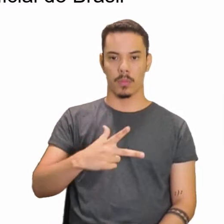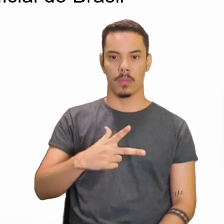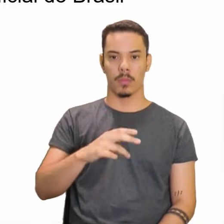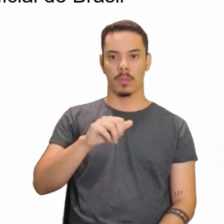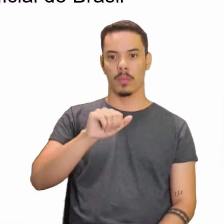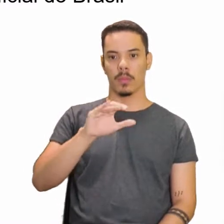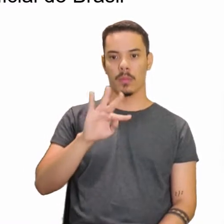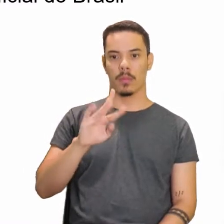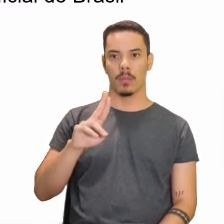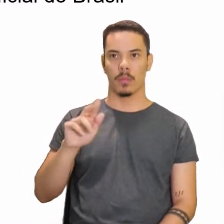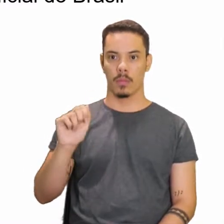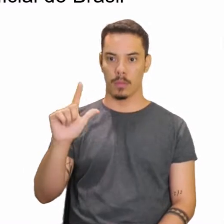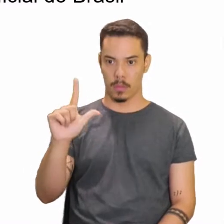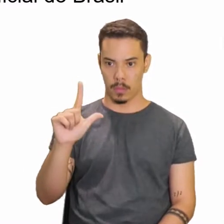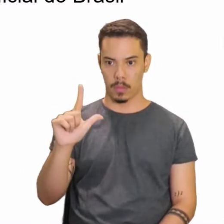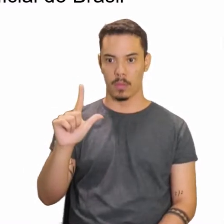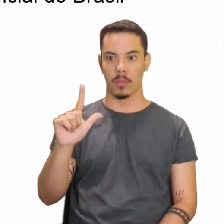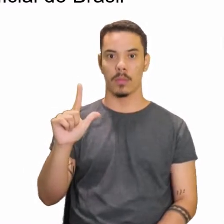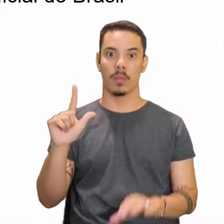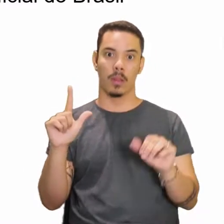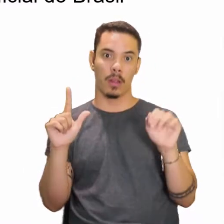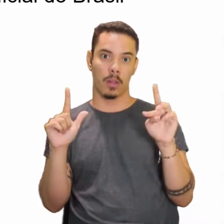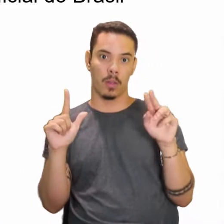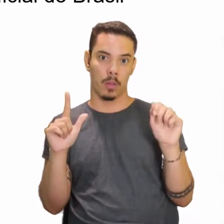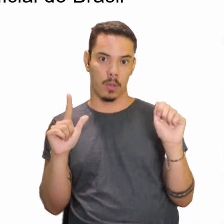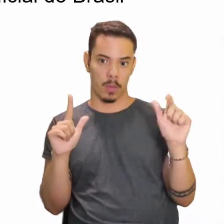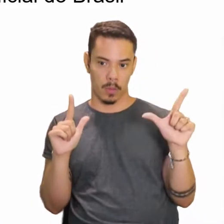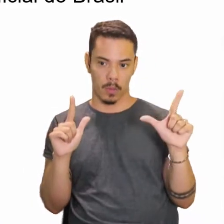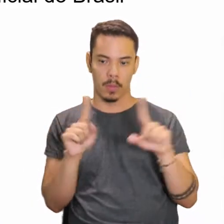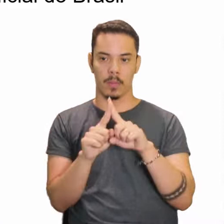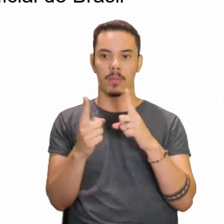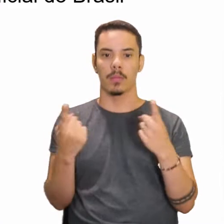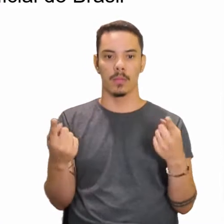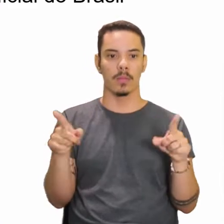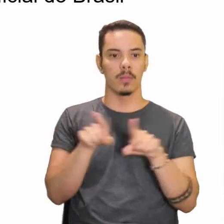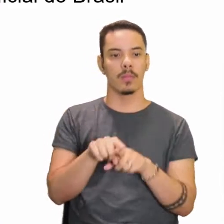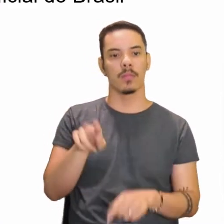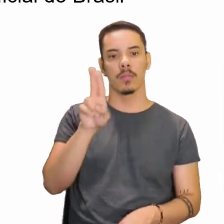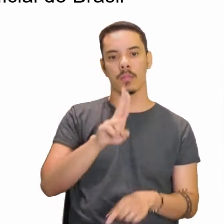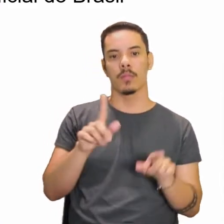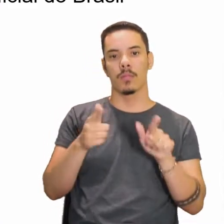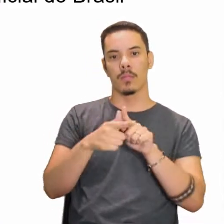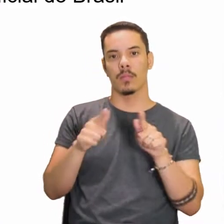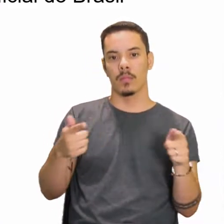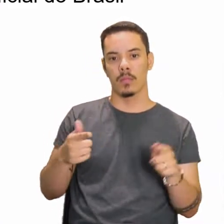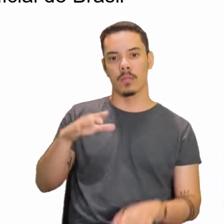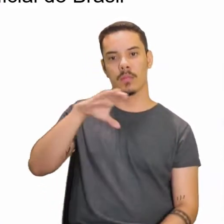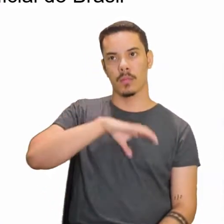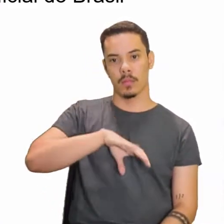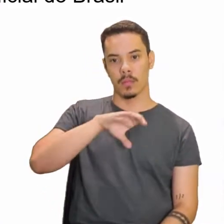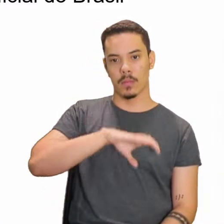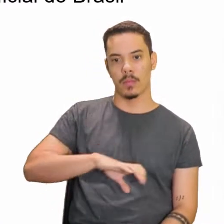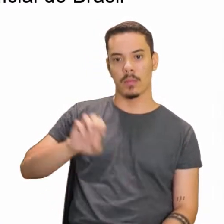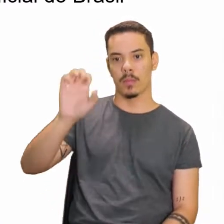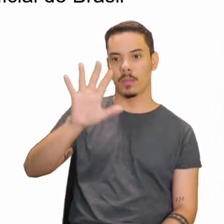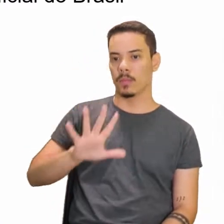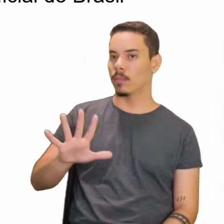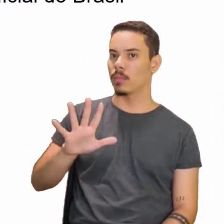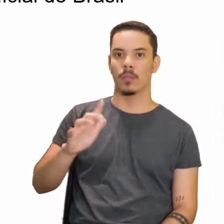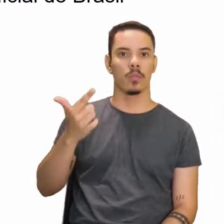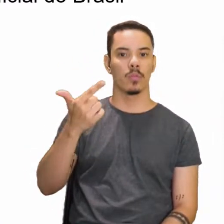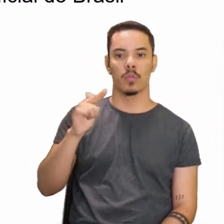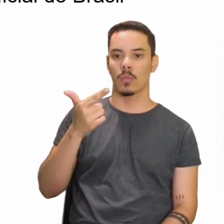escreve-se actual ao invés de atual. E até no uso gramatical. O português europeu não